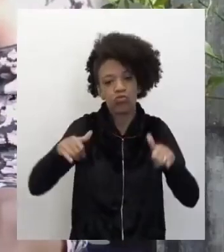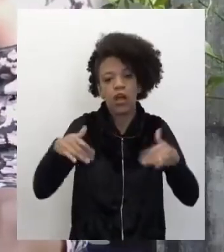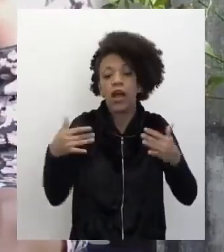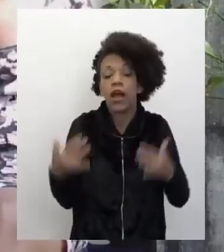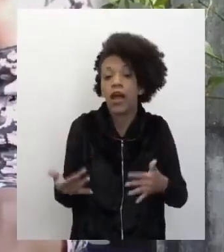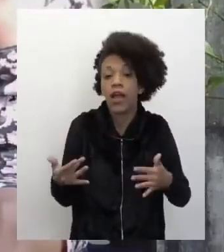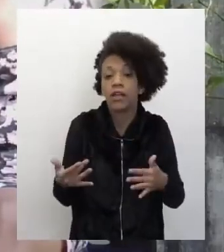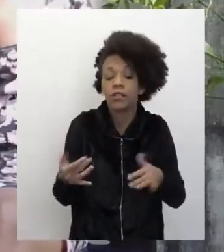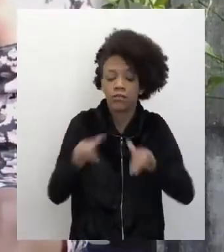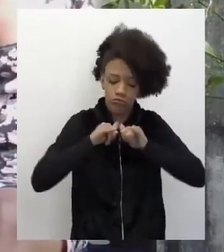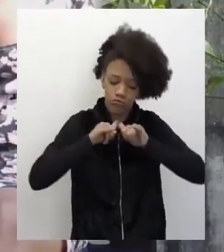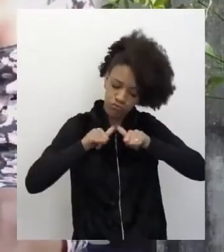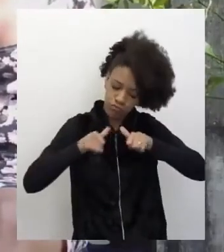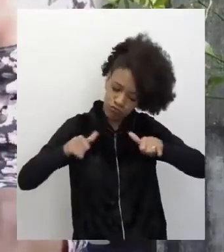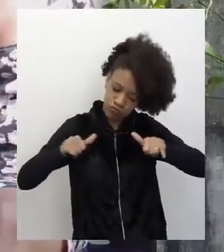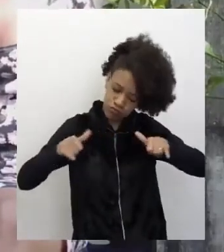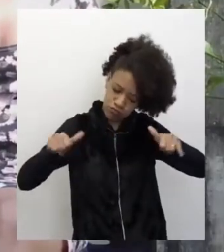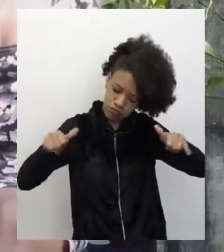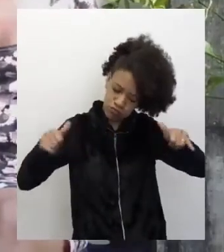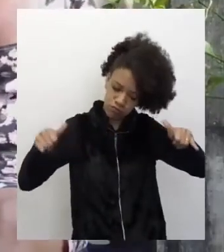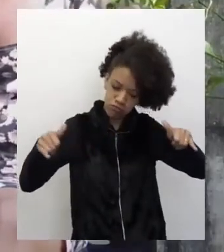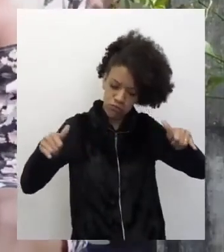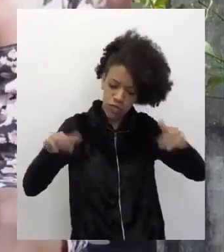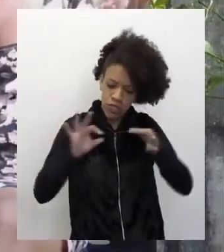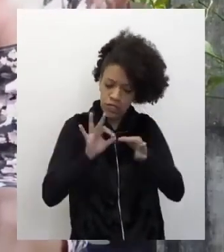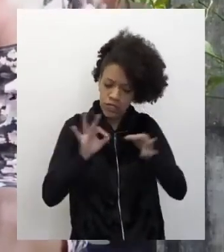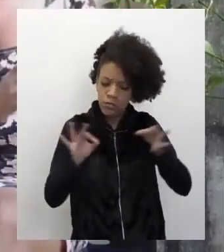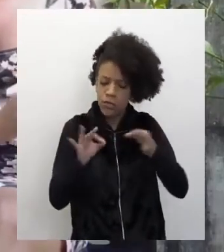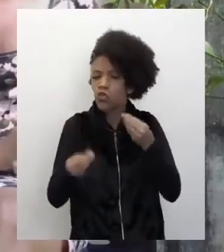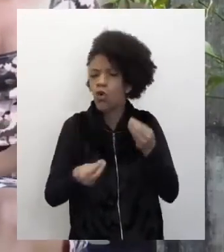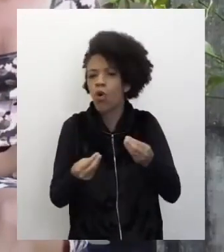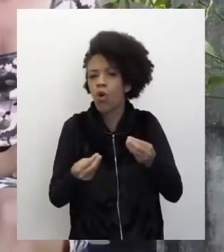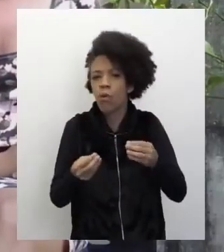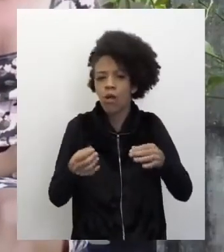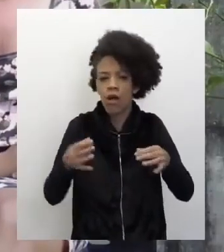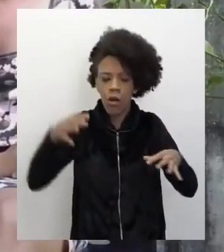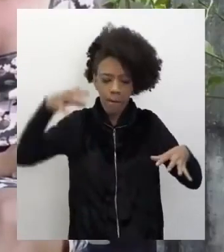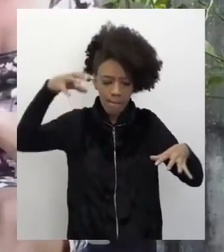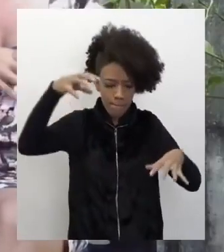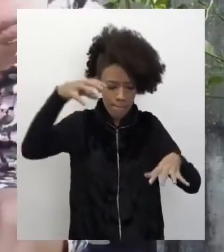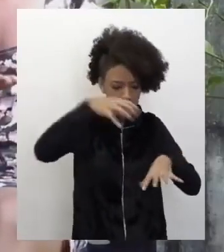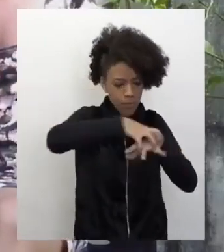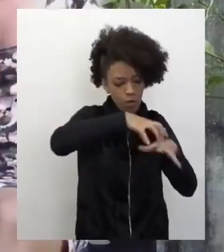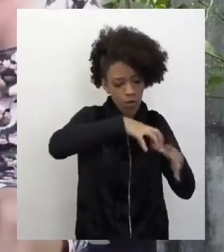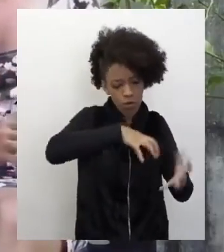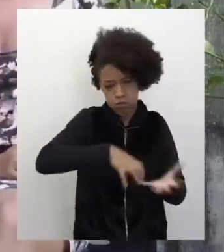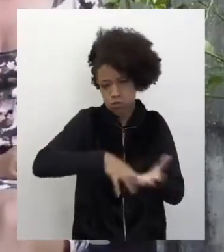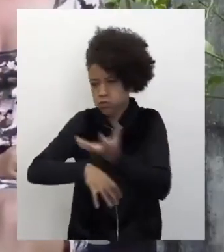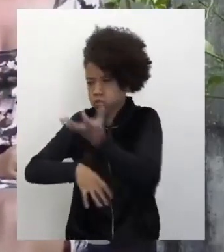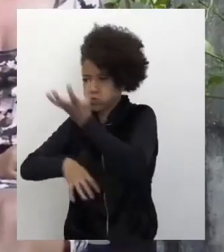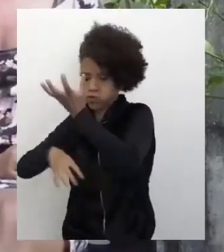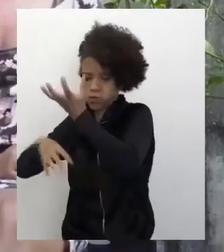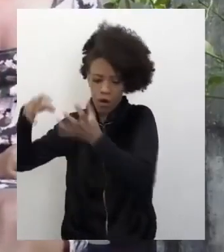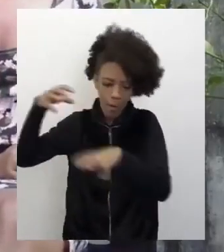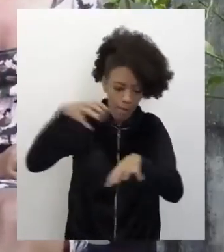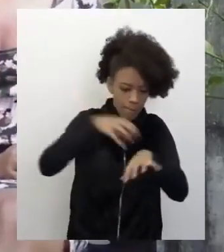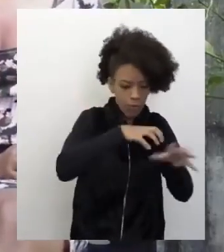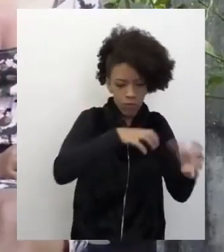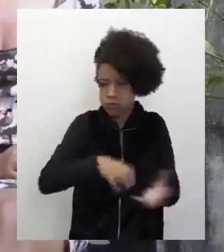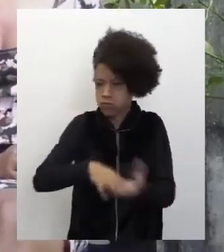essa radiação e mede como ela foi refletida pela superfície terrestre, obtendo as informações que